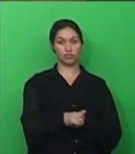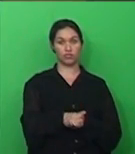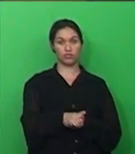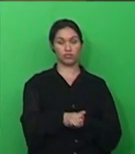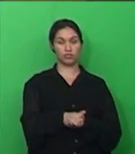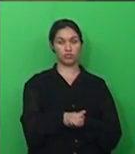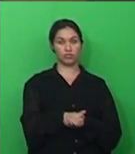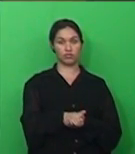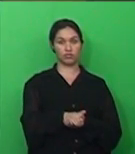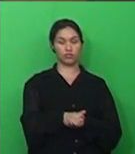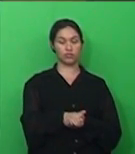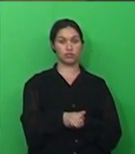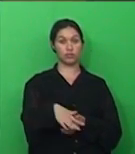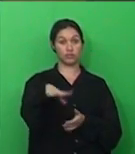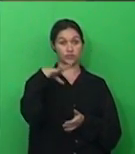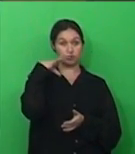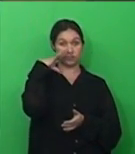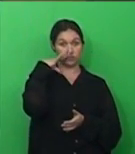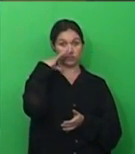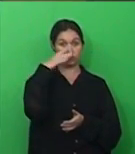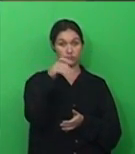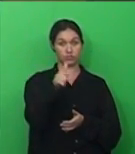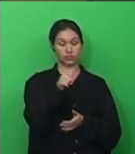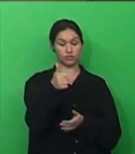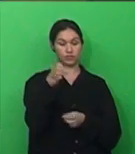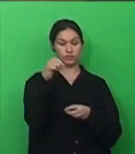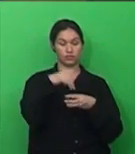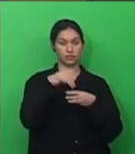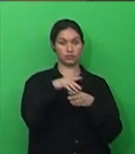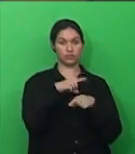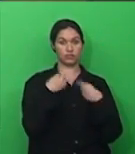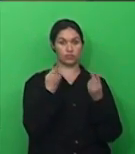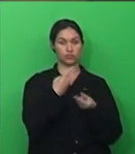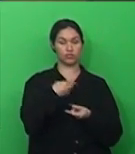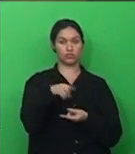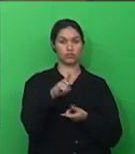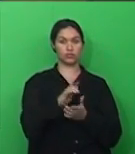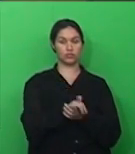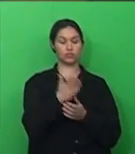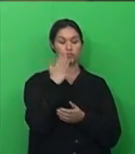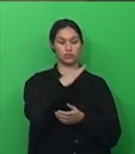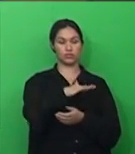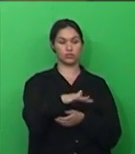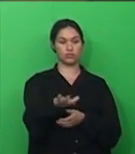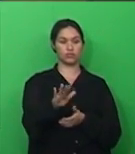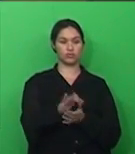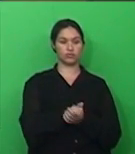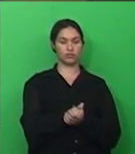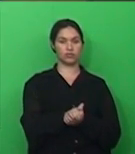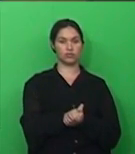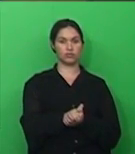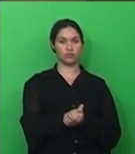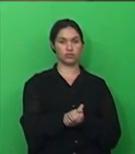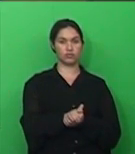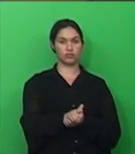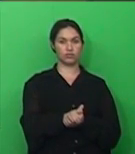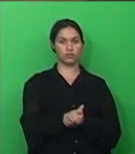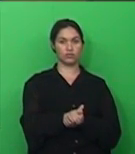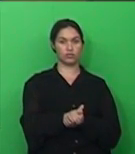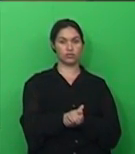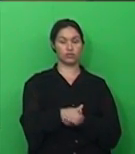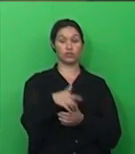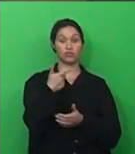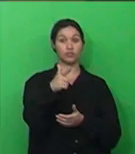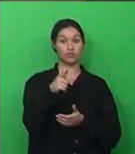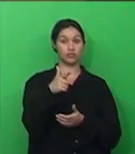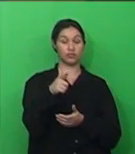20 mil espectadores nesses 11 municípios que a gente atendeu. Crianças que não são atendidas